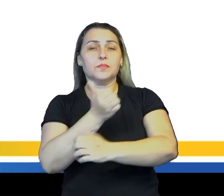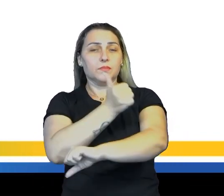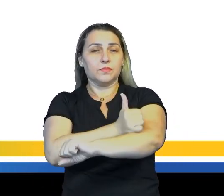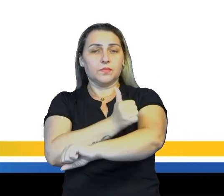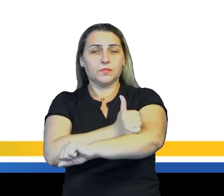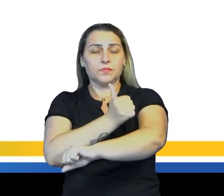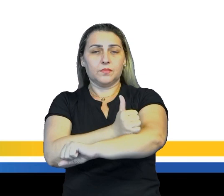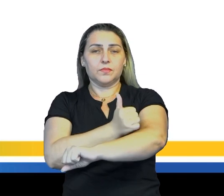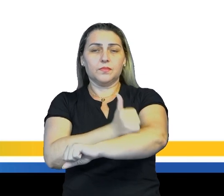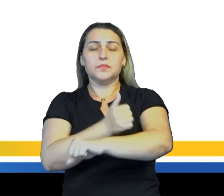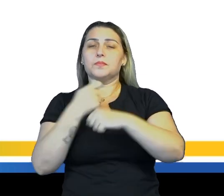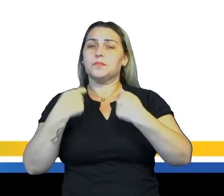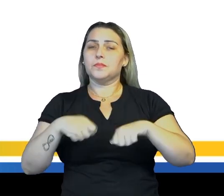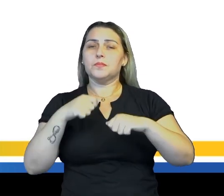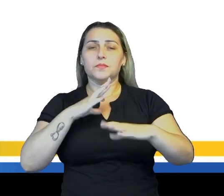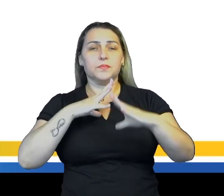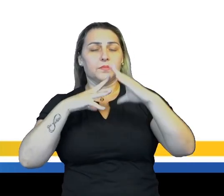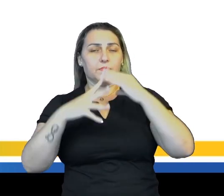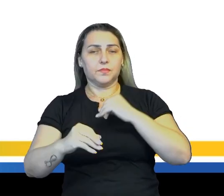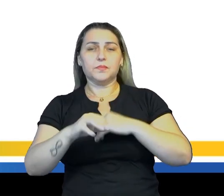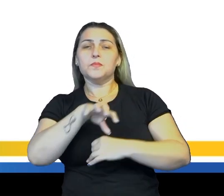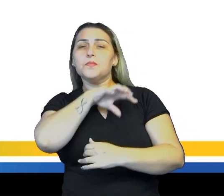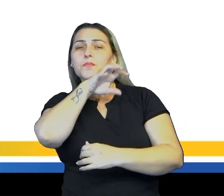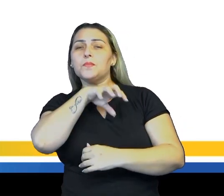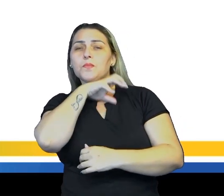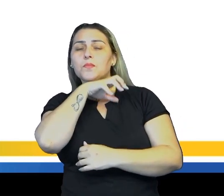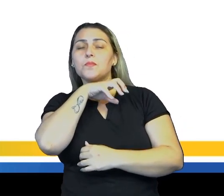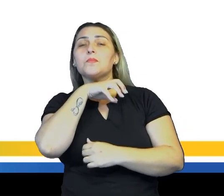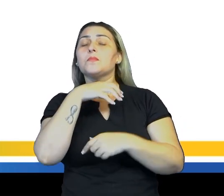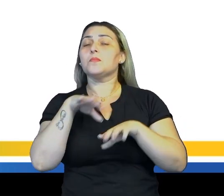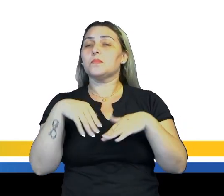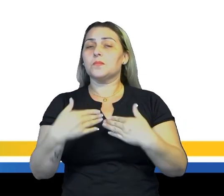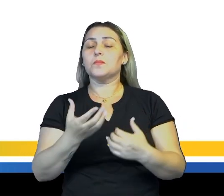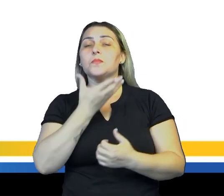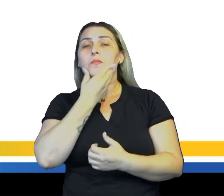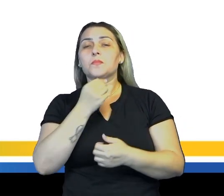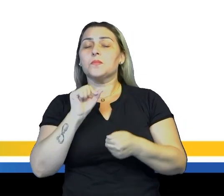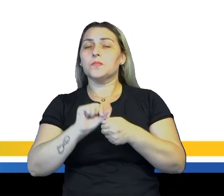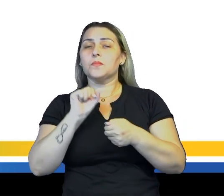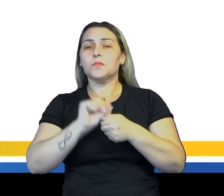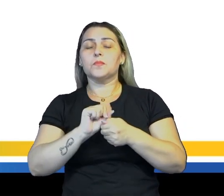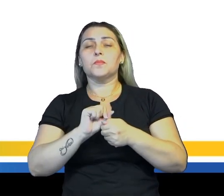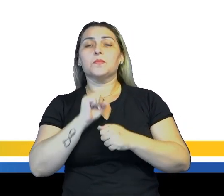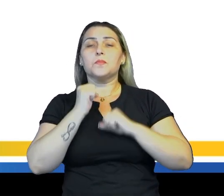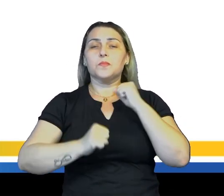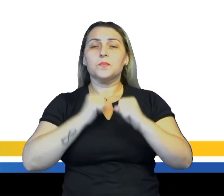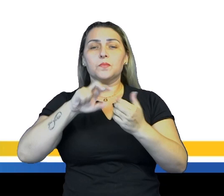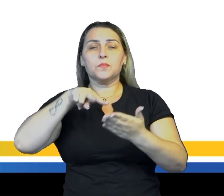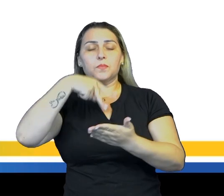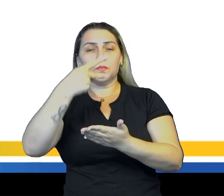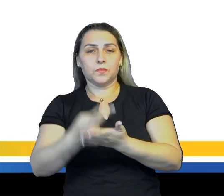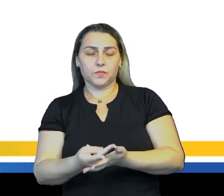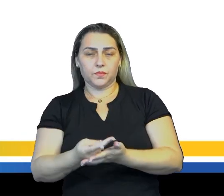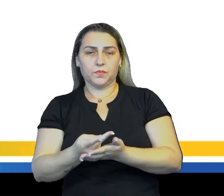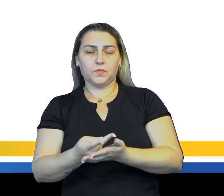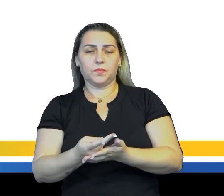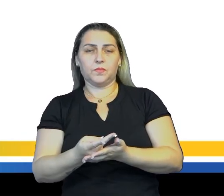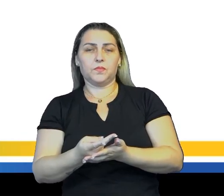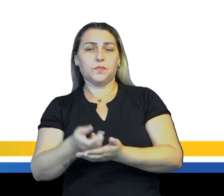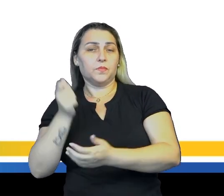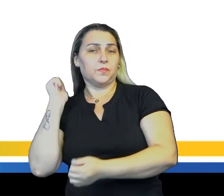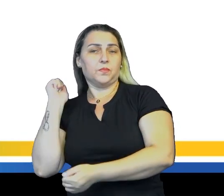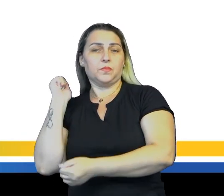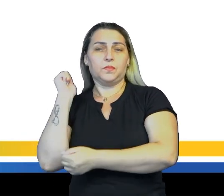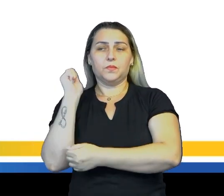pré-história onde era necessário fugidos predadores dessa forma o homem exercitava as atividades de corrida saltava obstáculos e